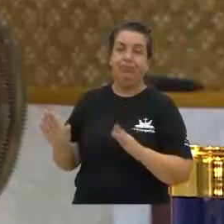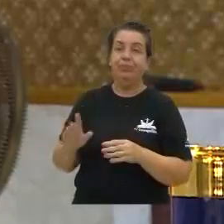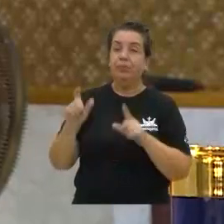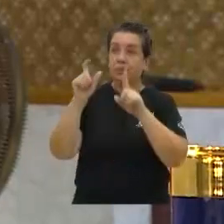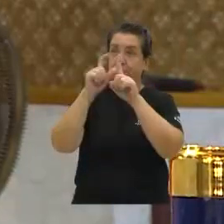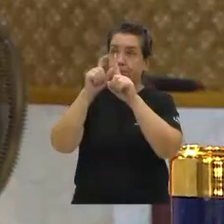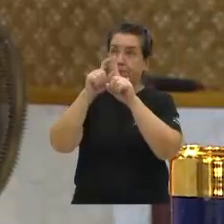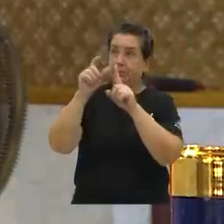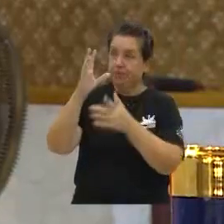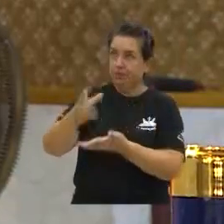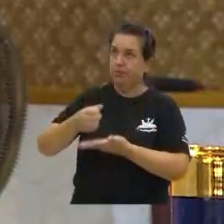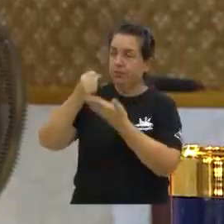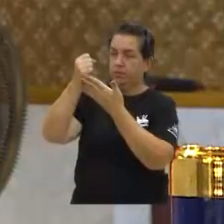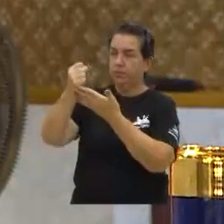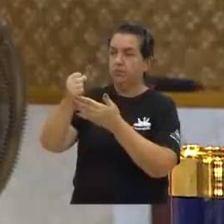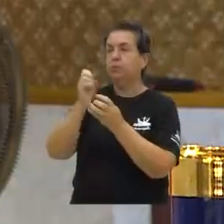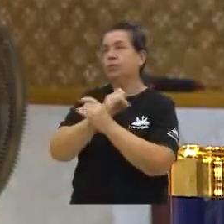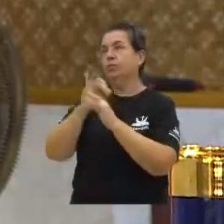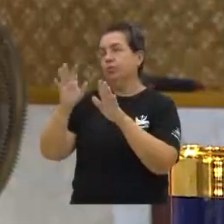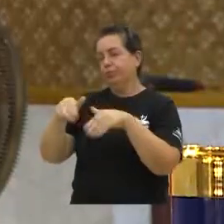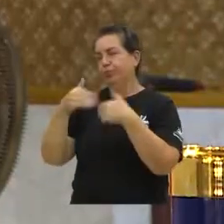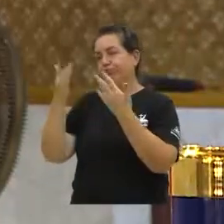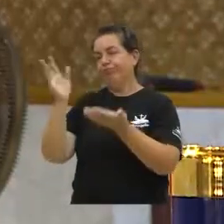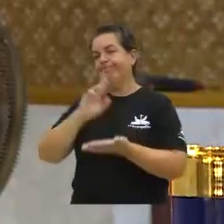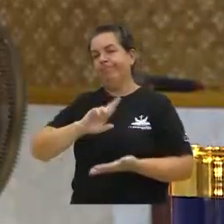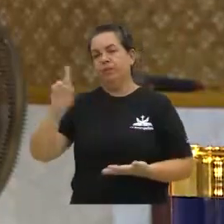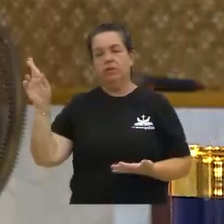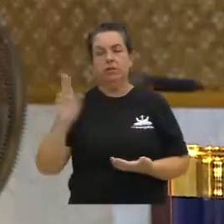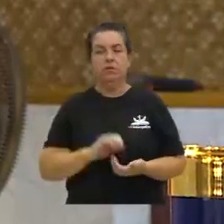salvação. Glória a vós, Senhor.